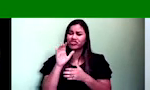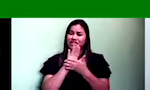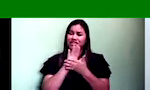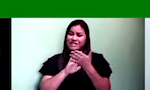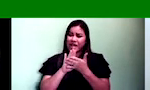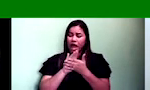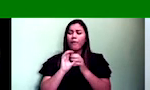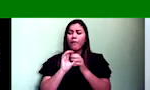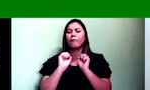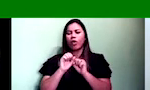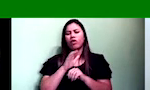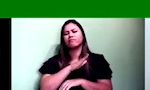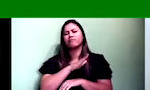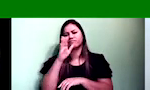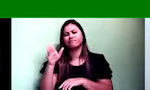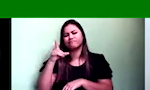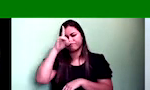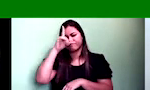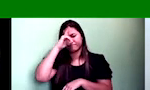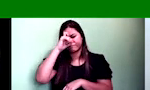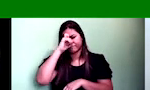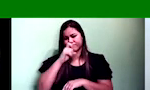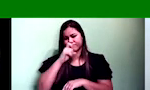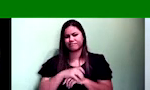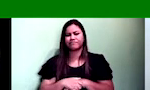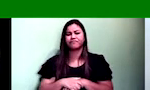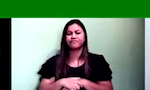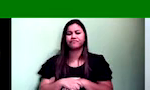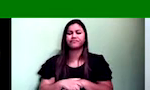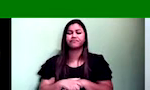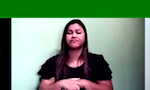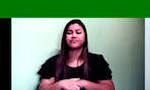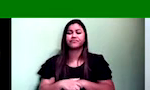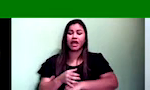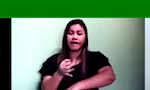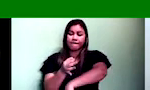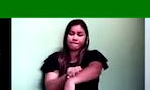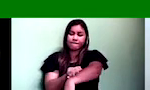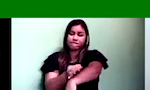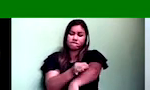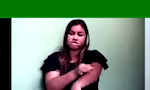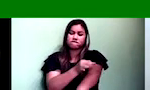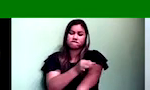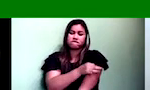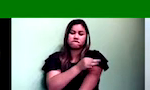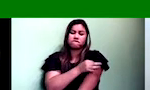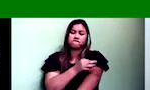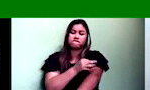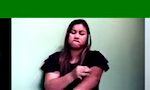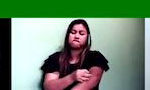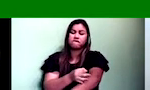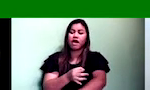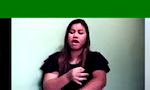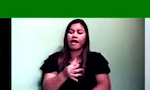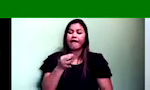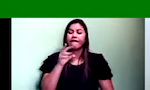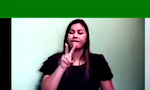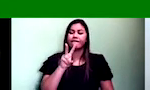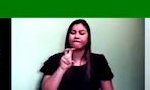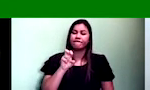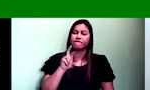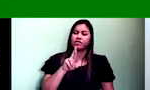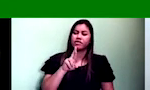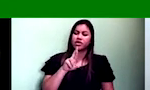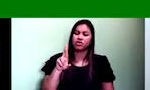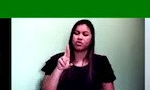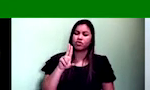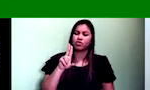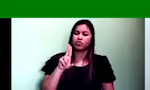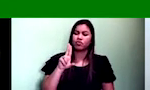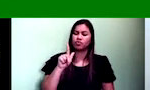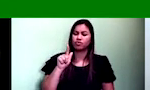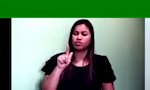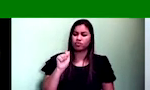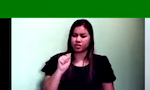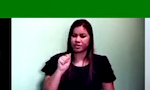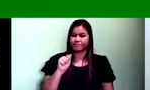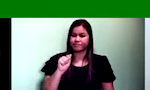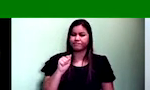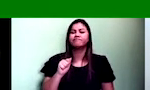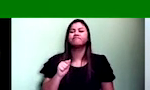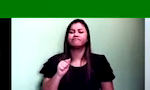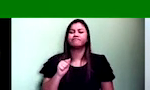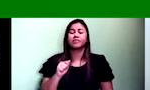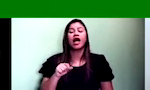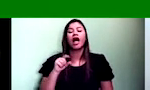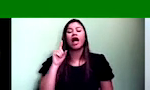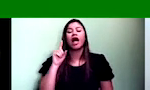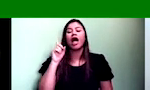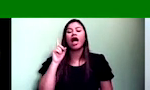Verrugas. Verrugas são como pintas, né, caroços, que podem parecer uma couve-flor numa lente de aumento,